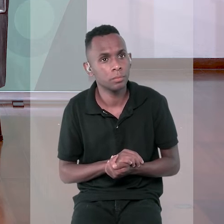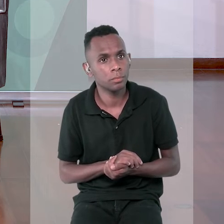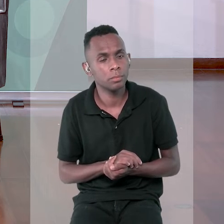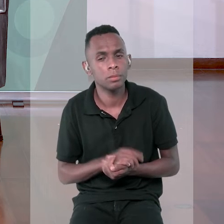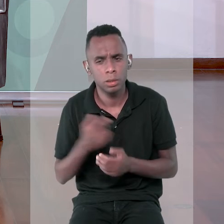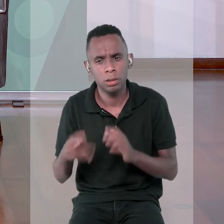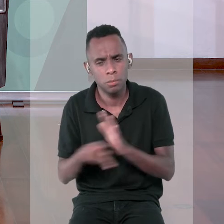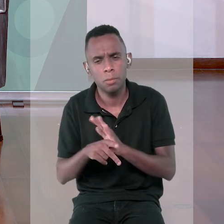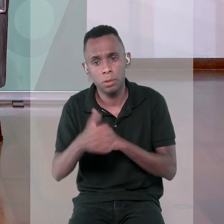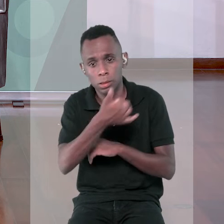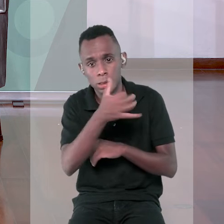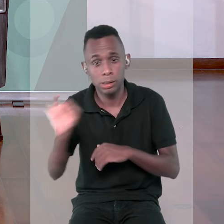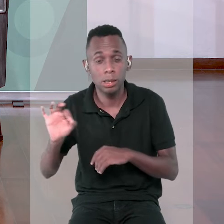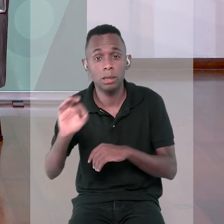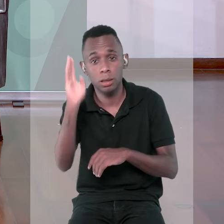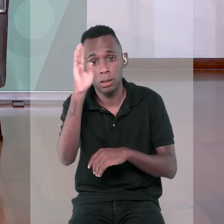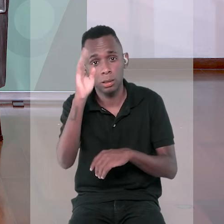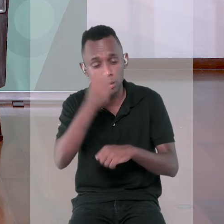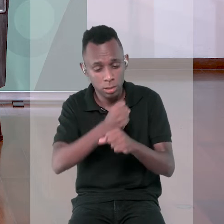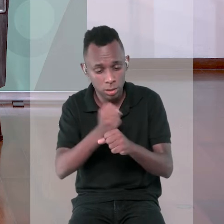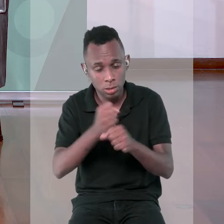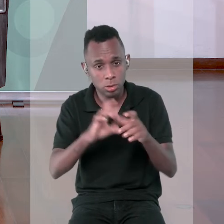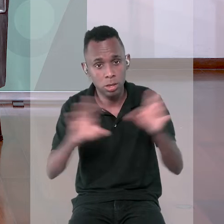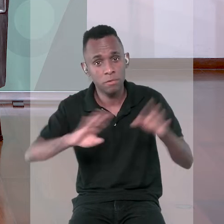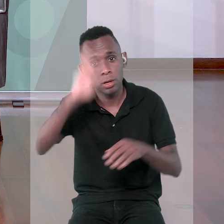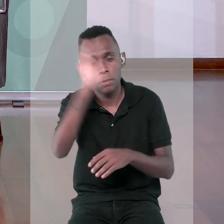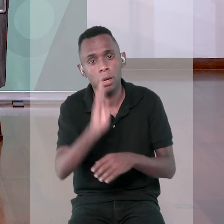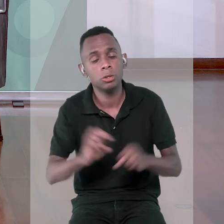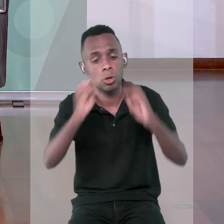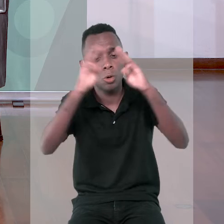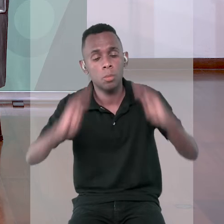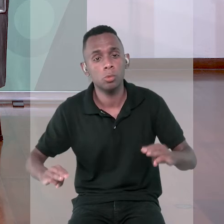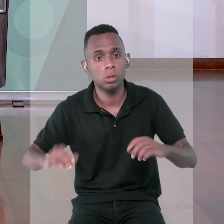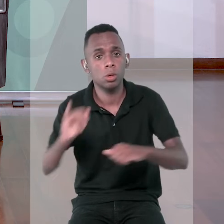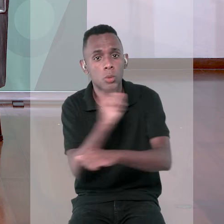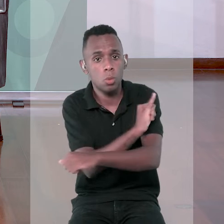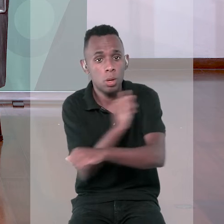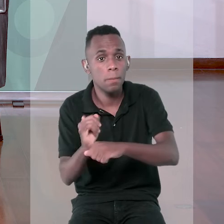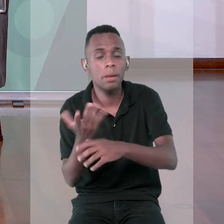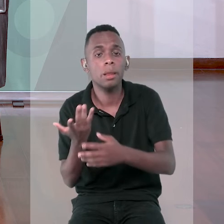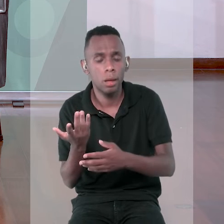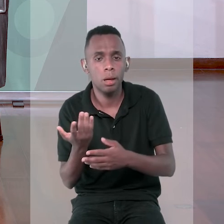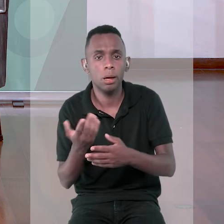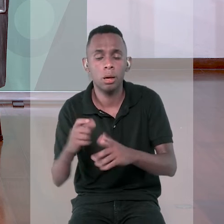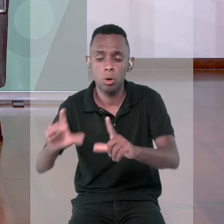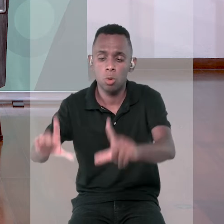no centenário da independência, a gente tem o Museu do Ipiranga encomenda o